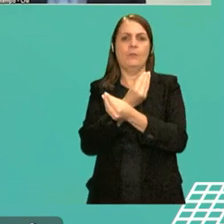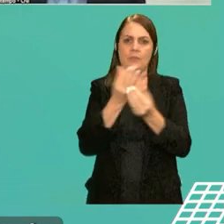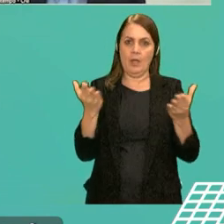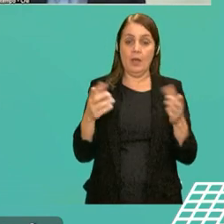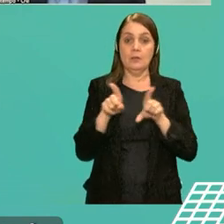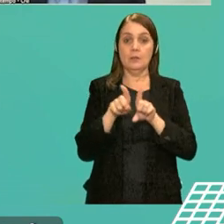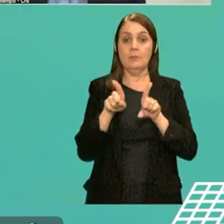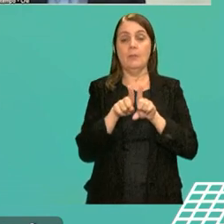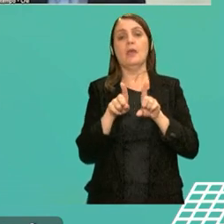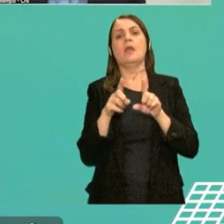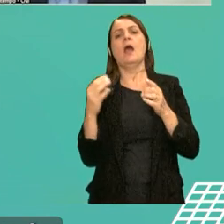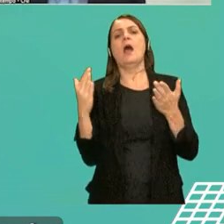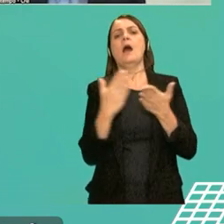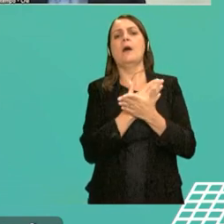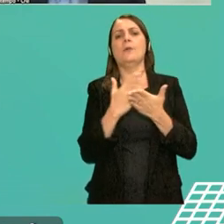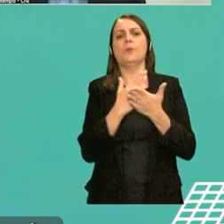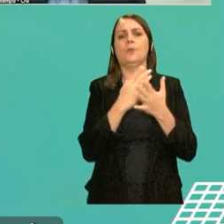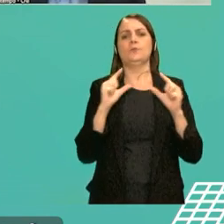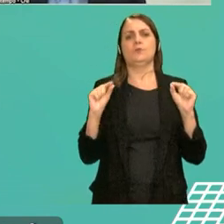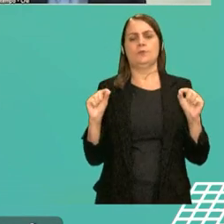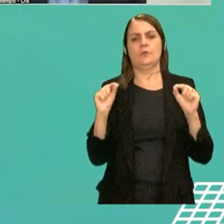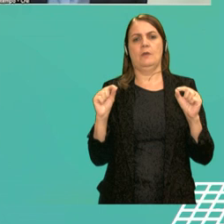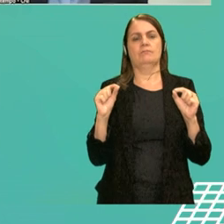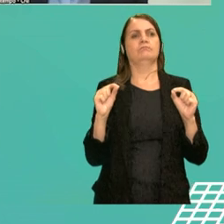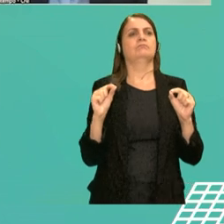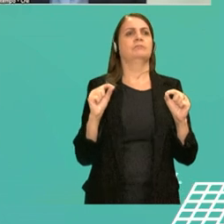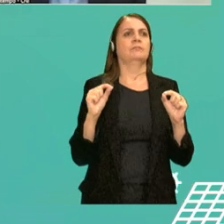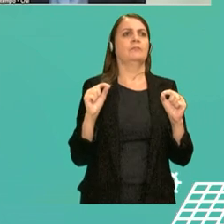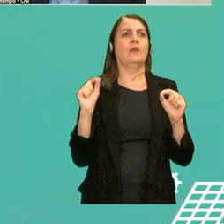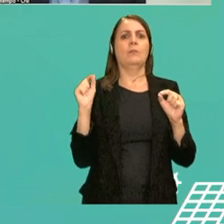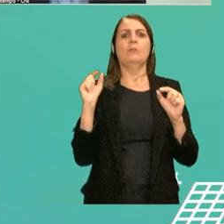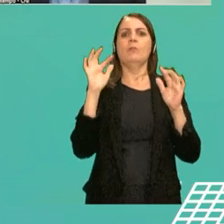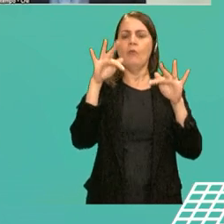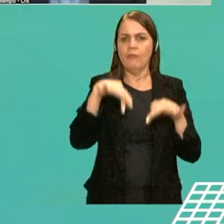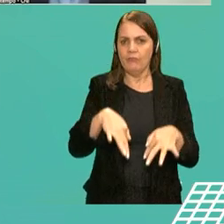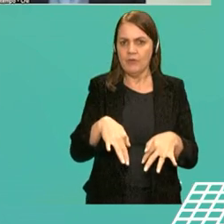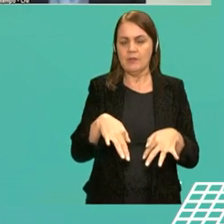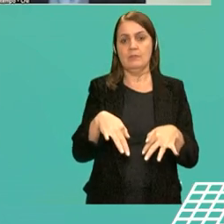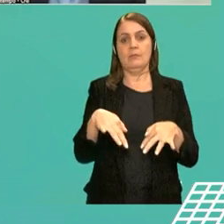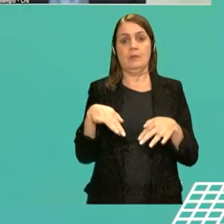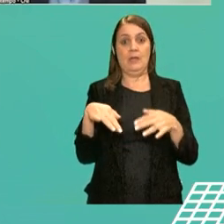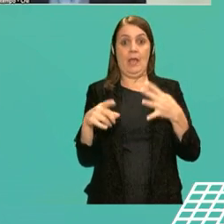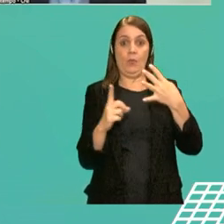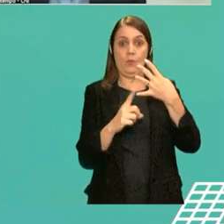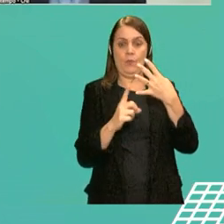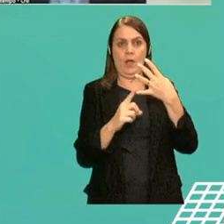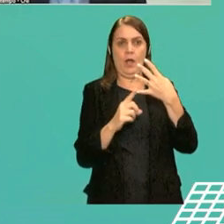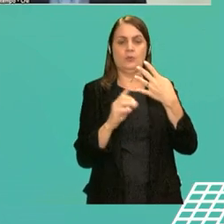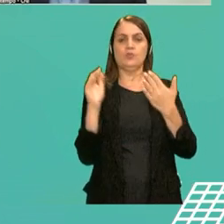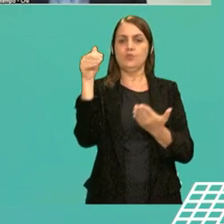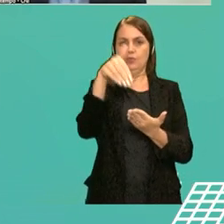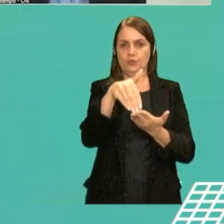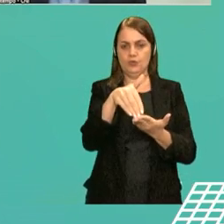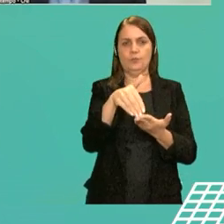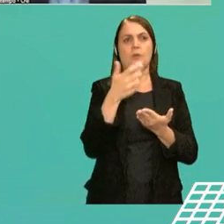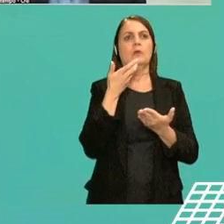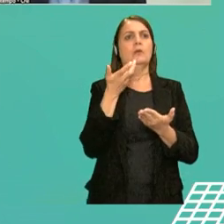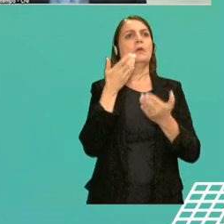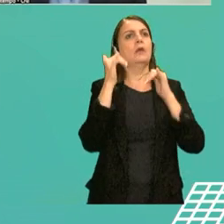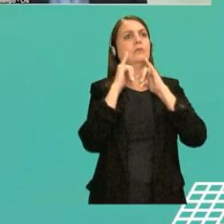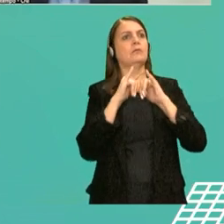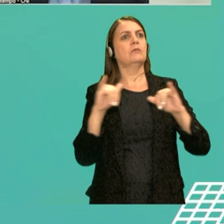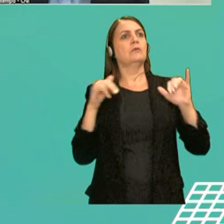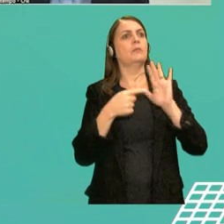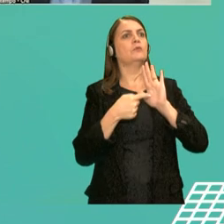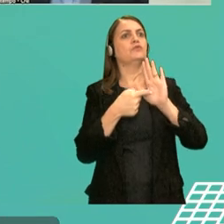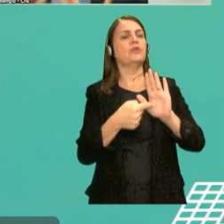alguns aprimoramentos sobre o Código Florestal. E, por fim, o último pilar que eu gostaria aqui de mencionar, que é a questão da